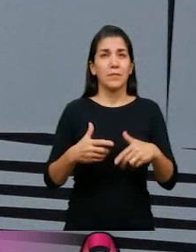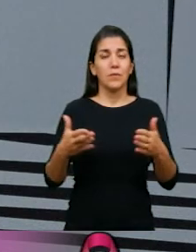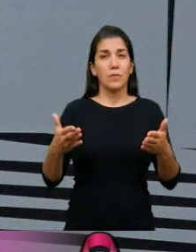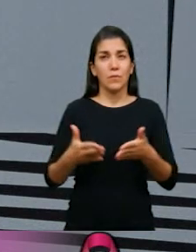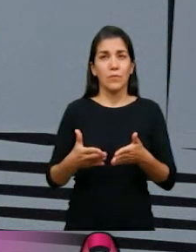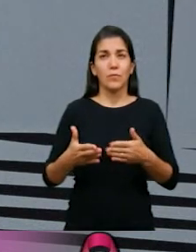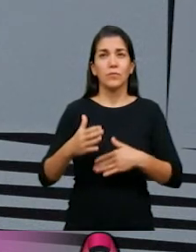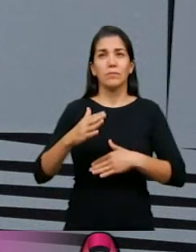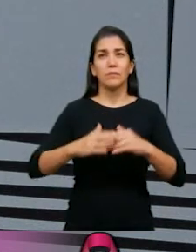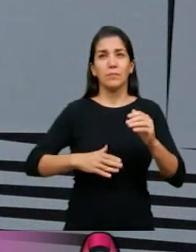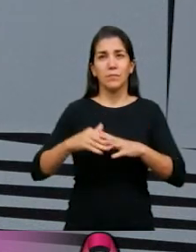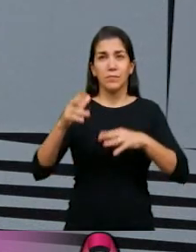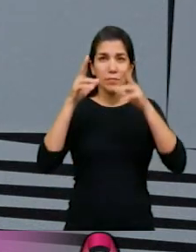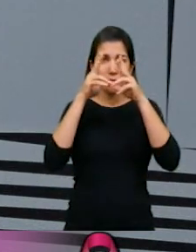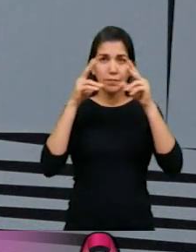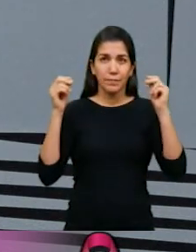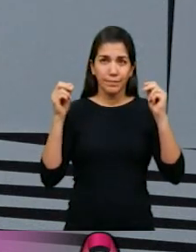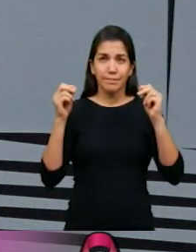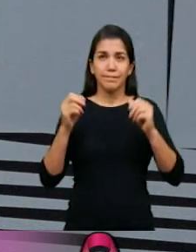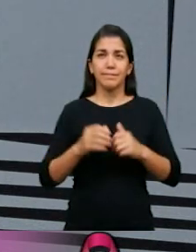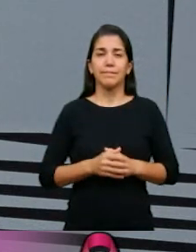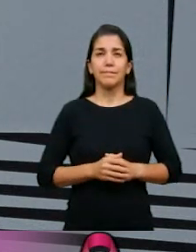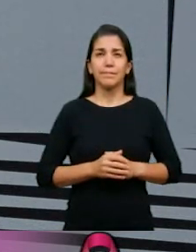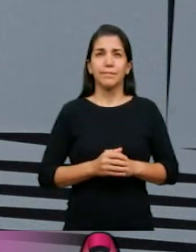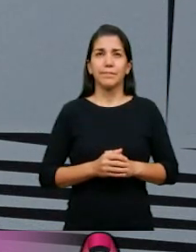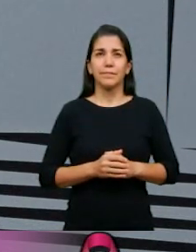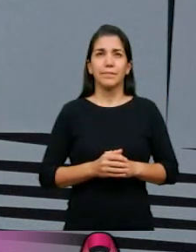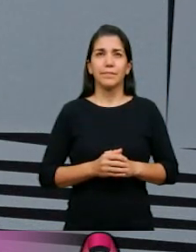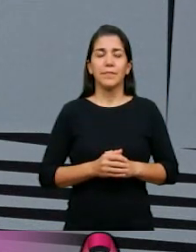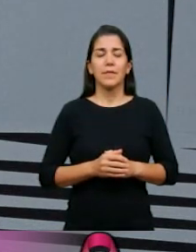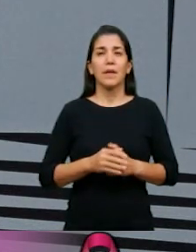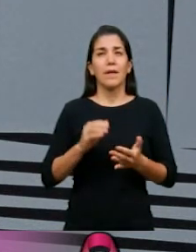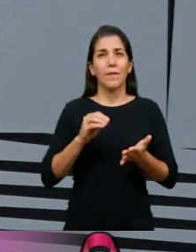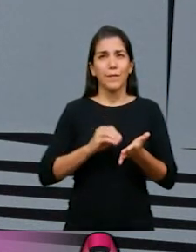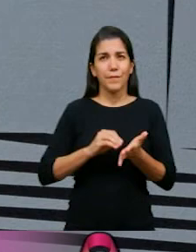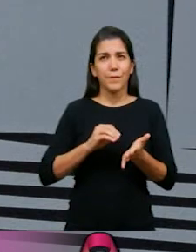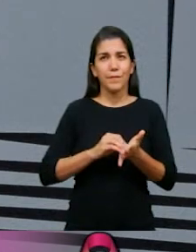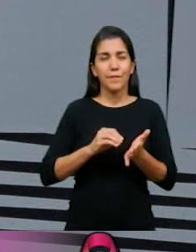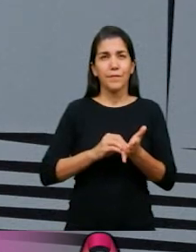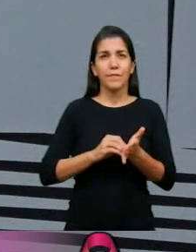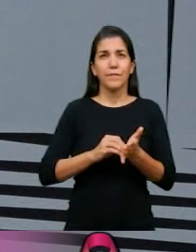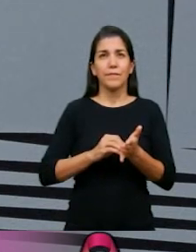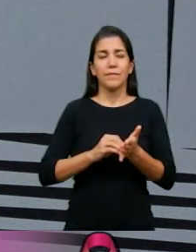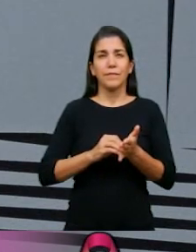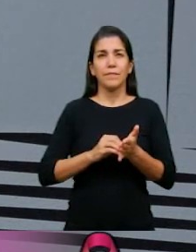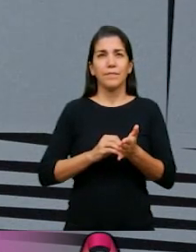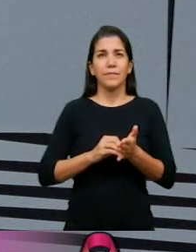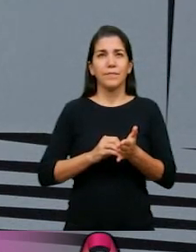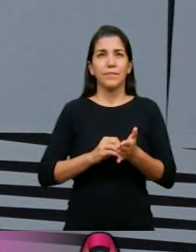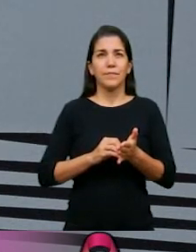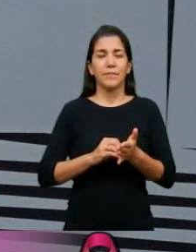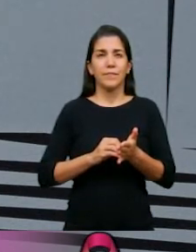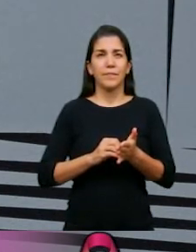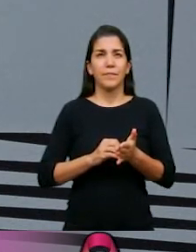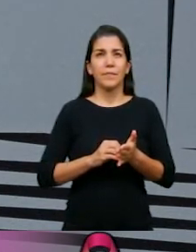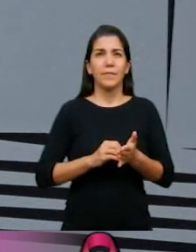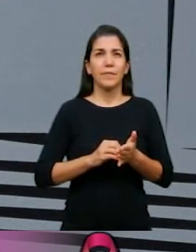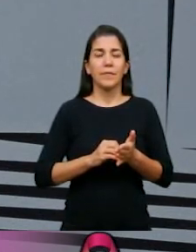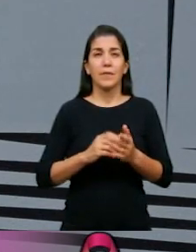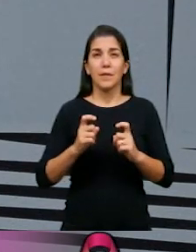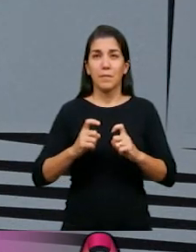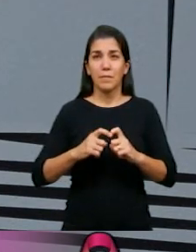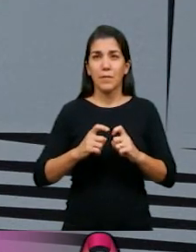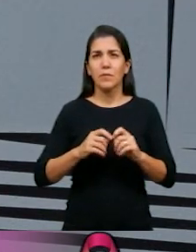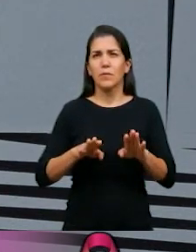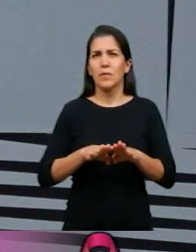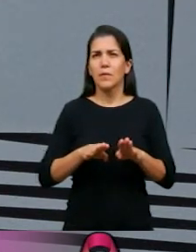da enfermagem. Considerando que, além da ausência de profissionais, recebemos relatos sobre a interrupção de